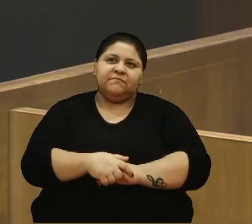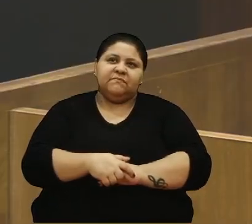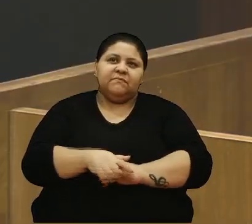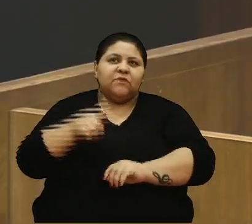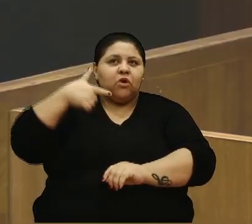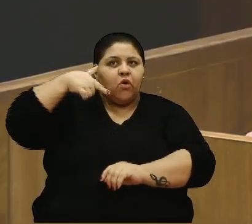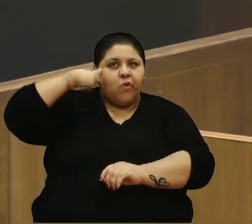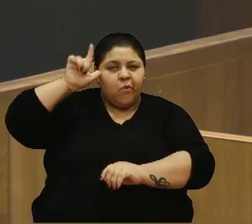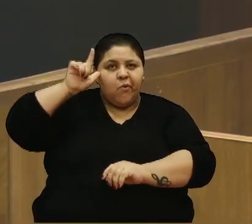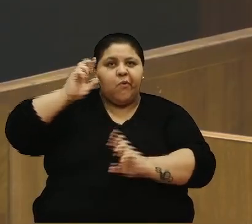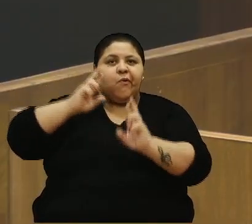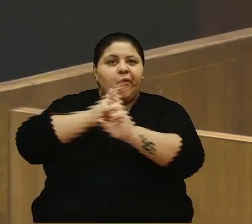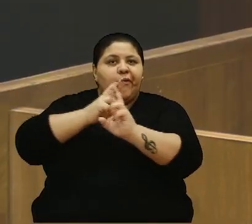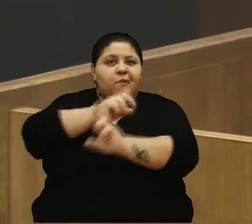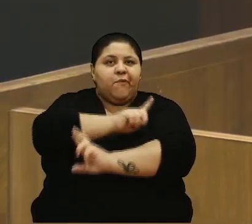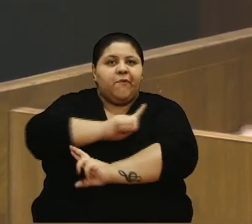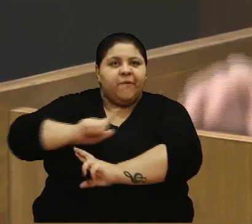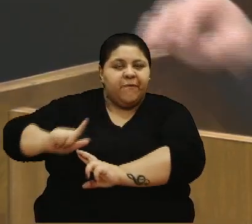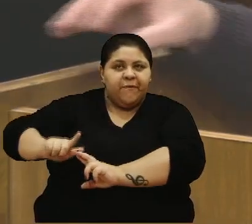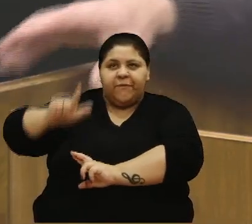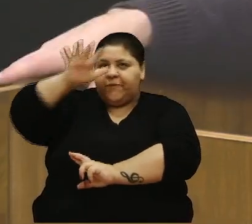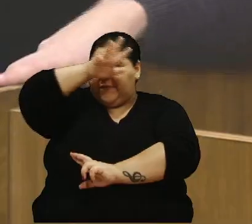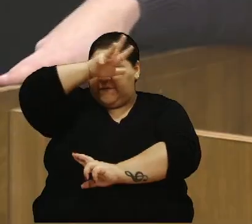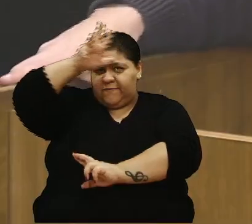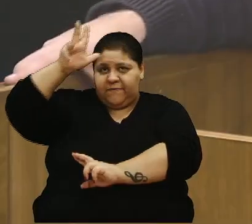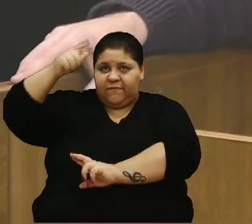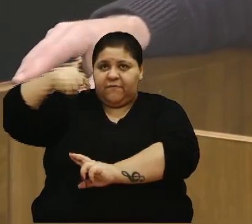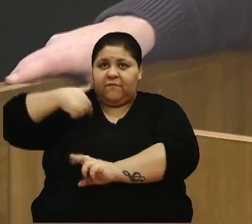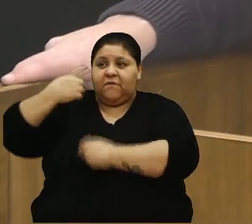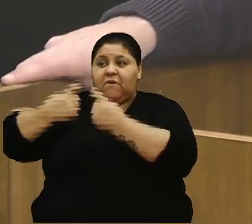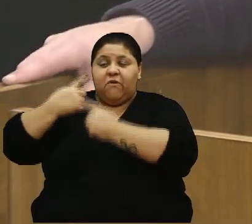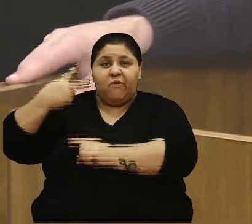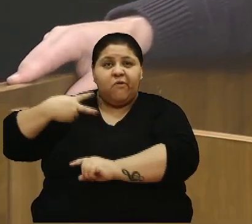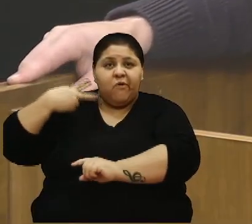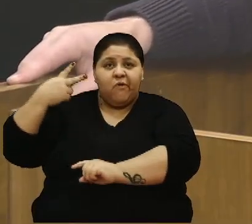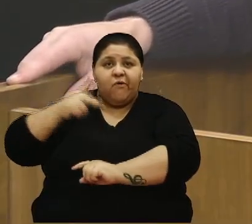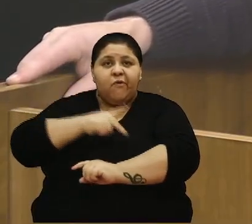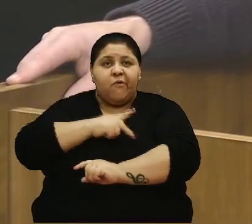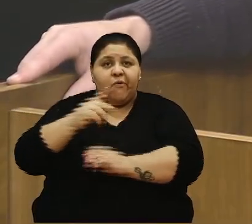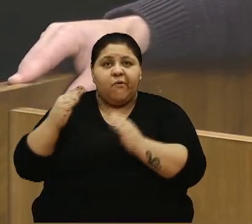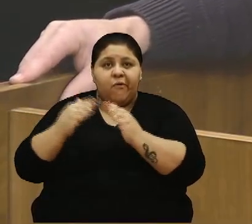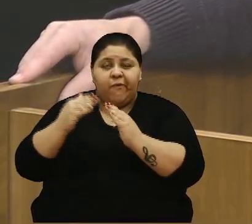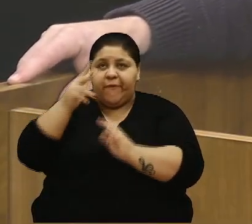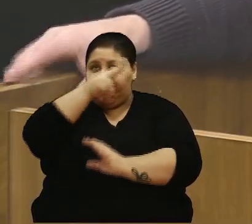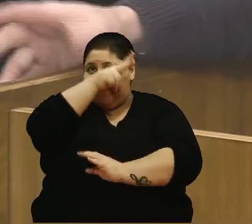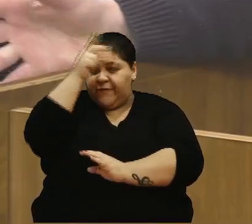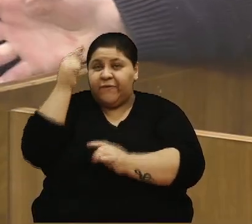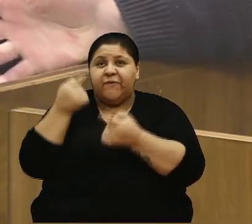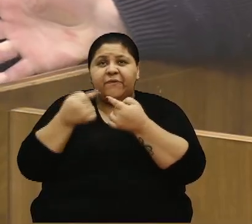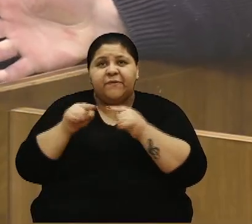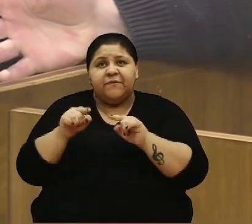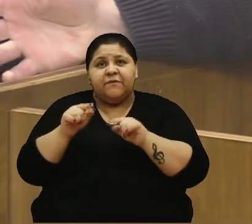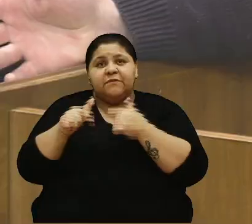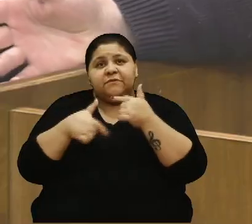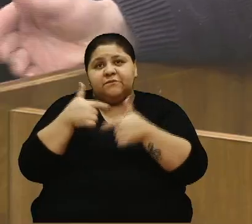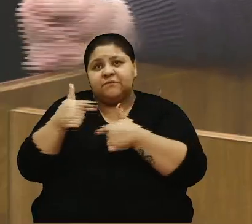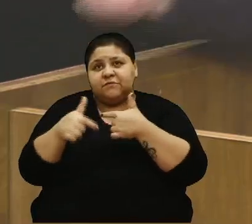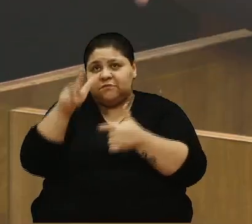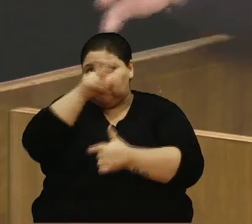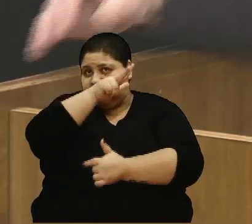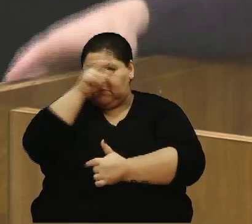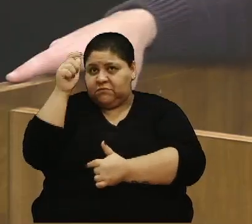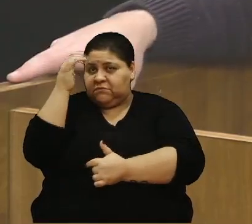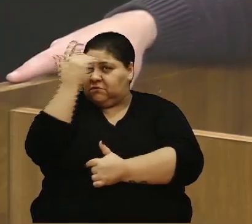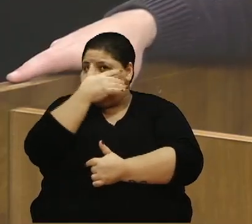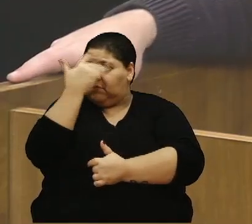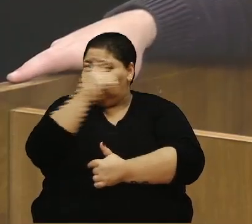ontem, em relação ao governo municipal, estava lá alguns vereadores, presidente da casa, o prefeito, mas é o trabalho que o prefeito Adiló, o